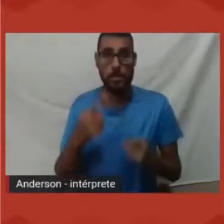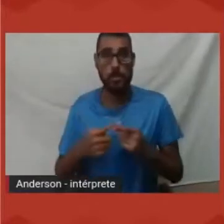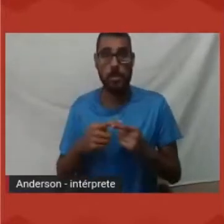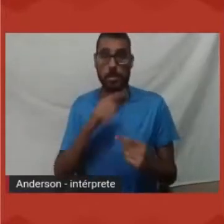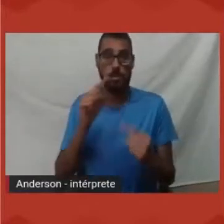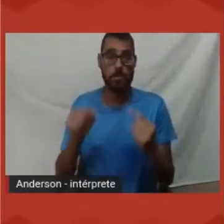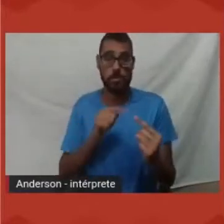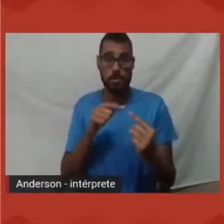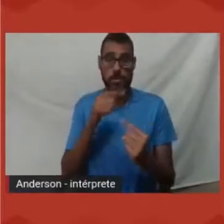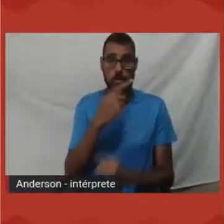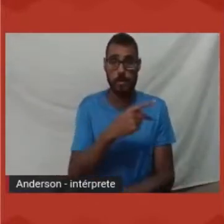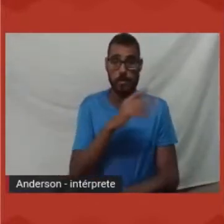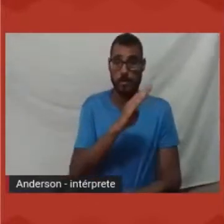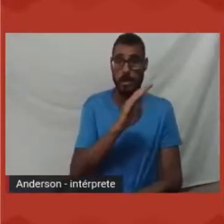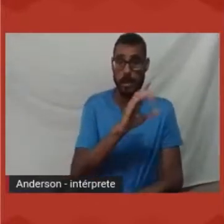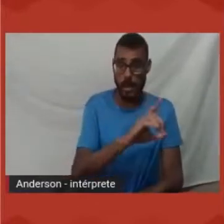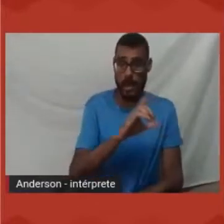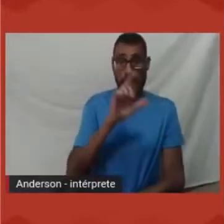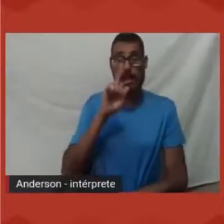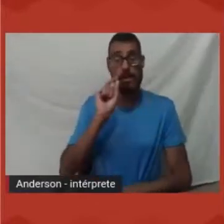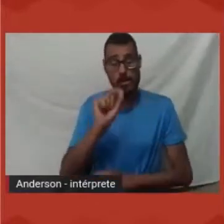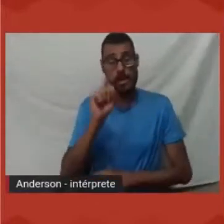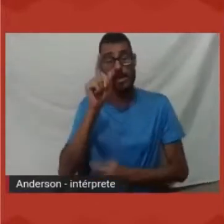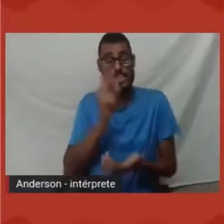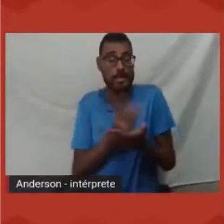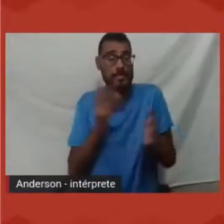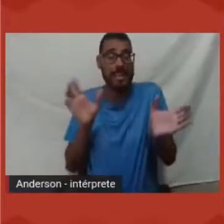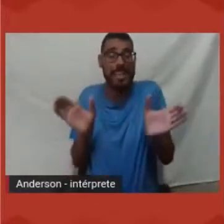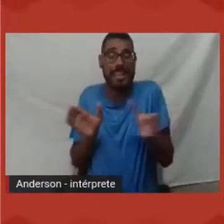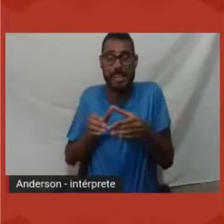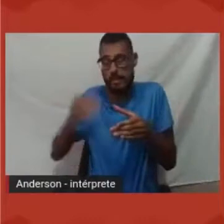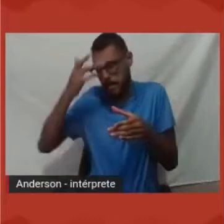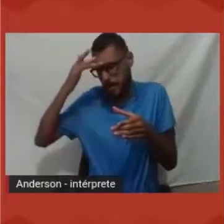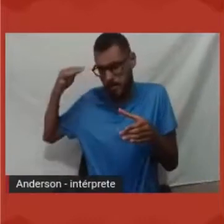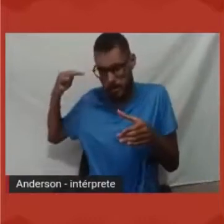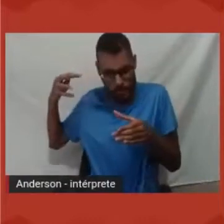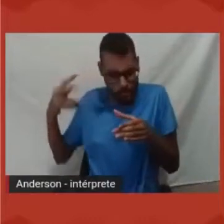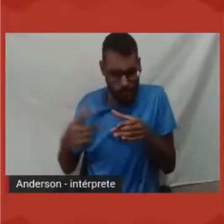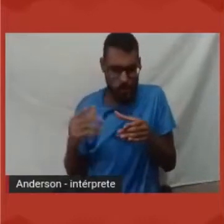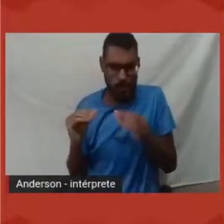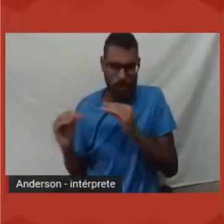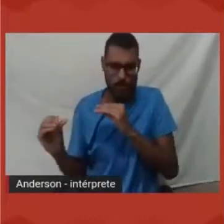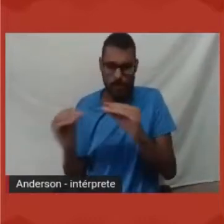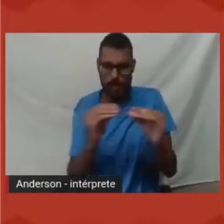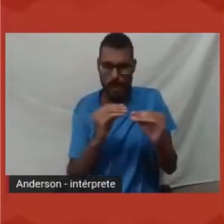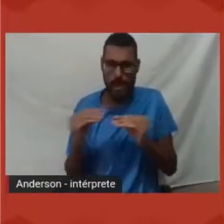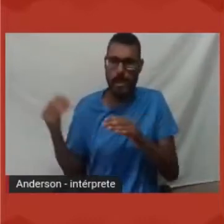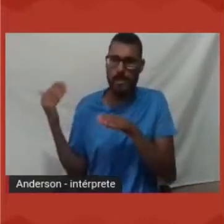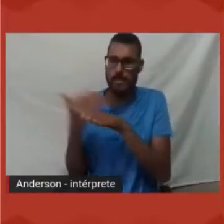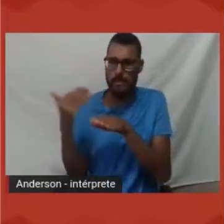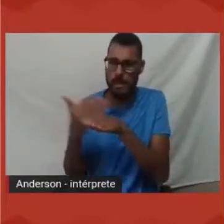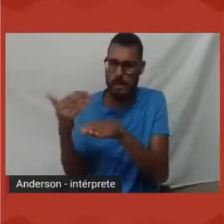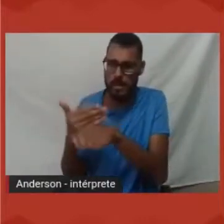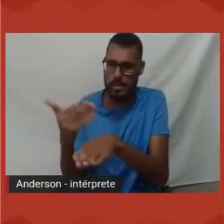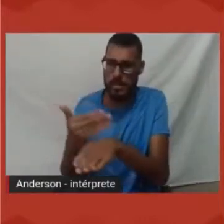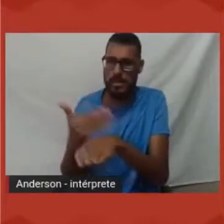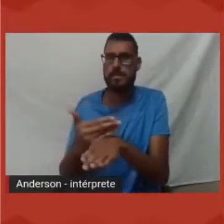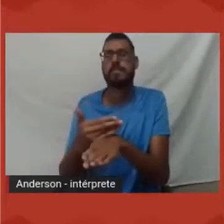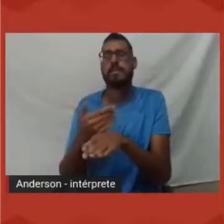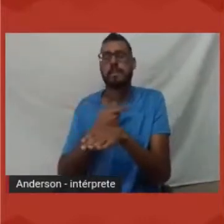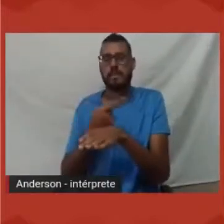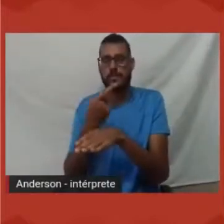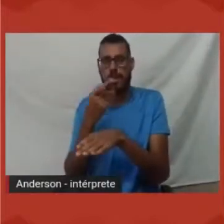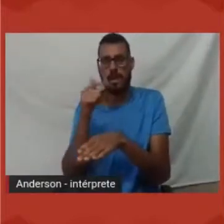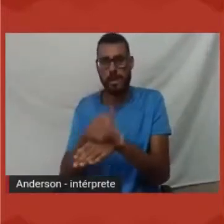discussão em equipe, né? Todos falem, todos participem. Então, isso é muito importante. E eu só falei isso para